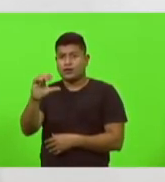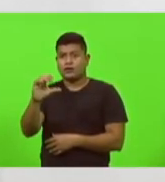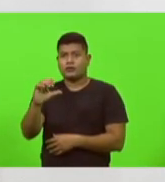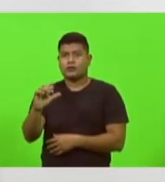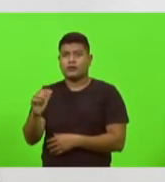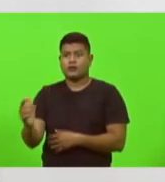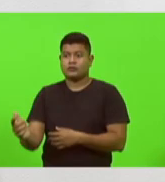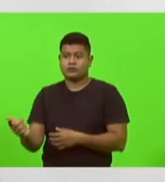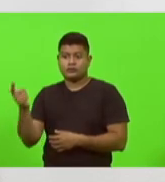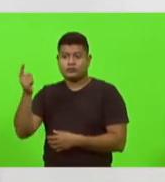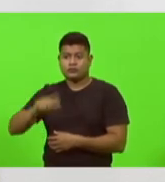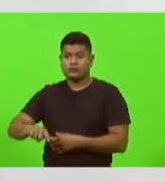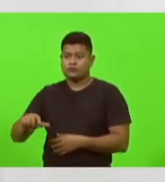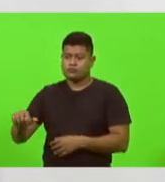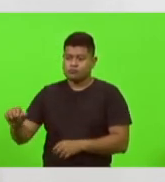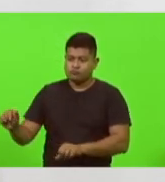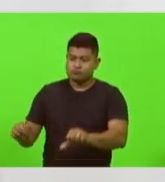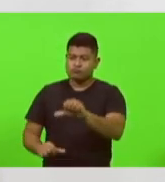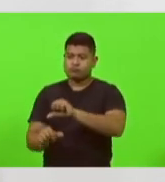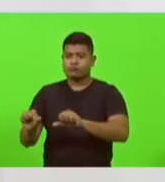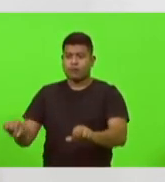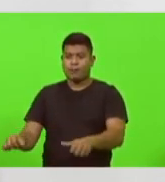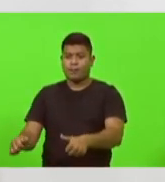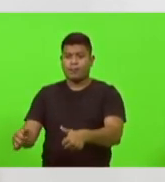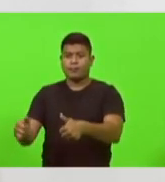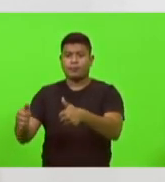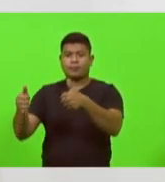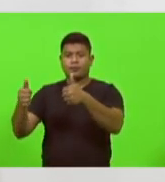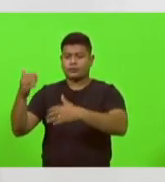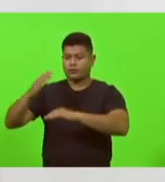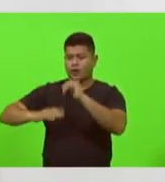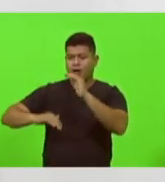voltasse novamente a fazer um trabalho